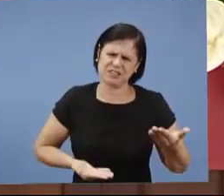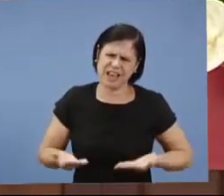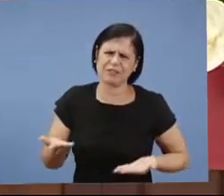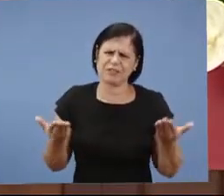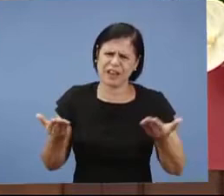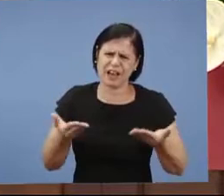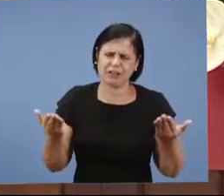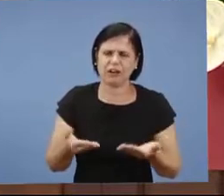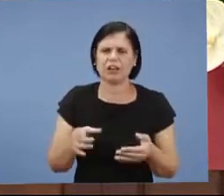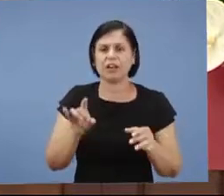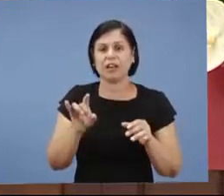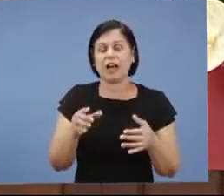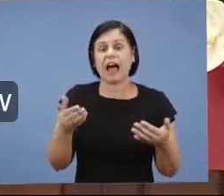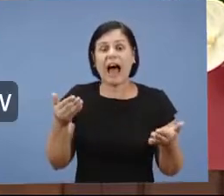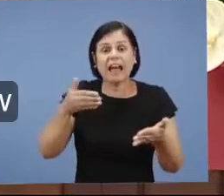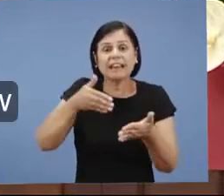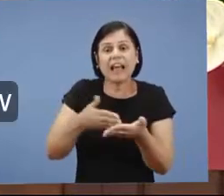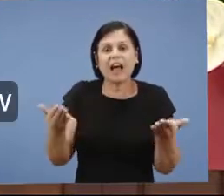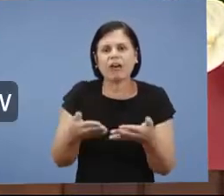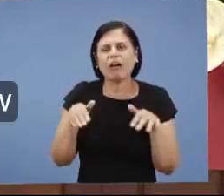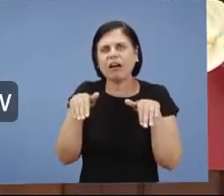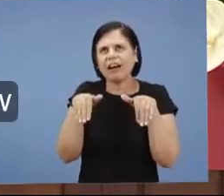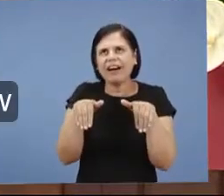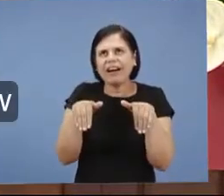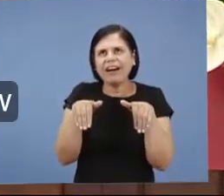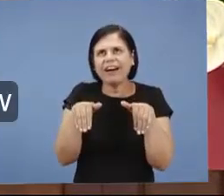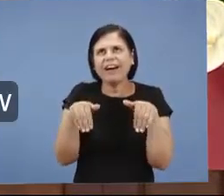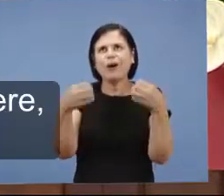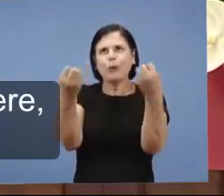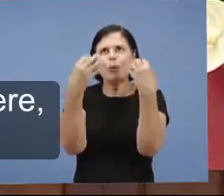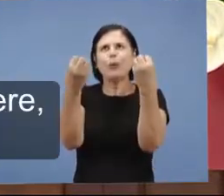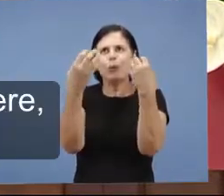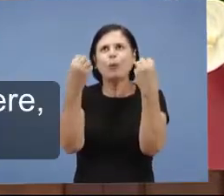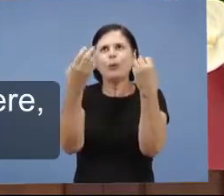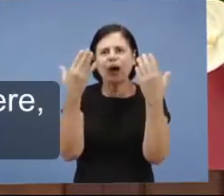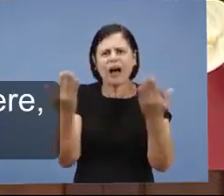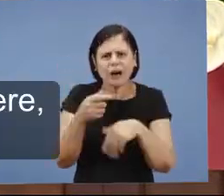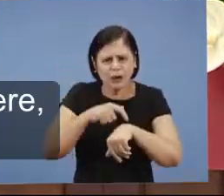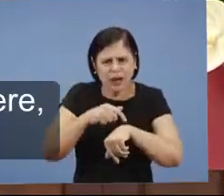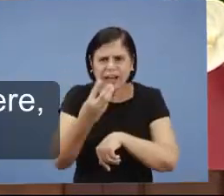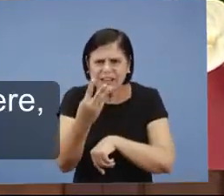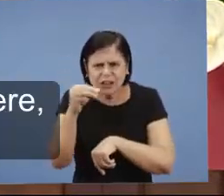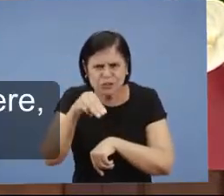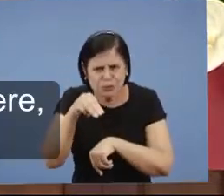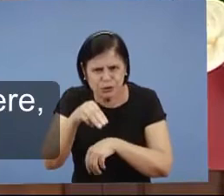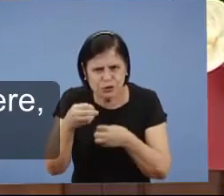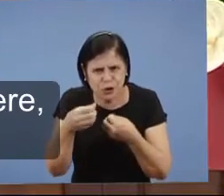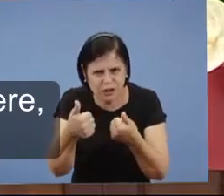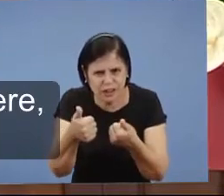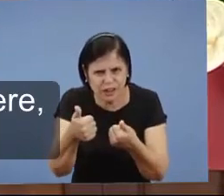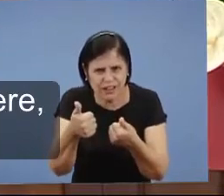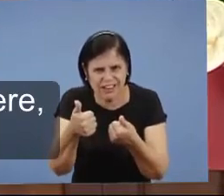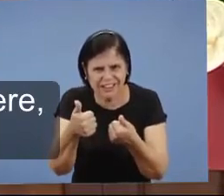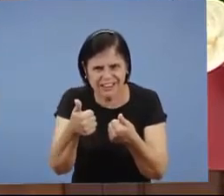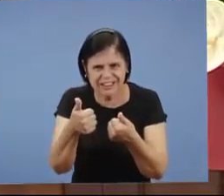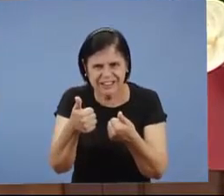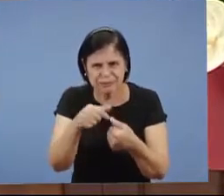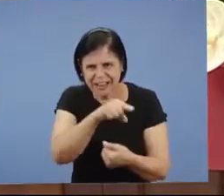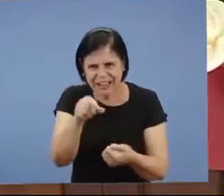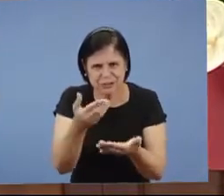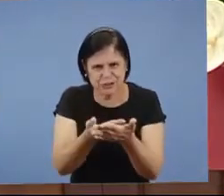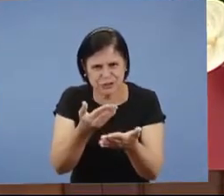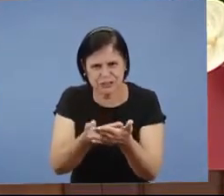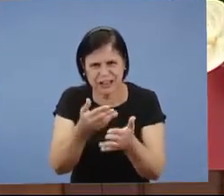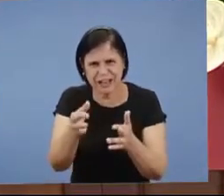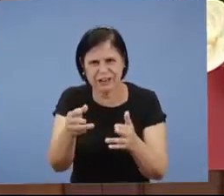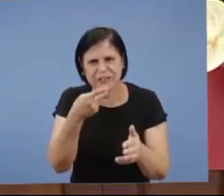irmãos, que ouviram só, eles precisam ter uma palavra para a igreja agora, aí 3 minutinhos para eles, e nós vamos embora aqui, tá? Tá bom?